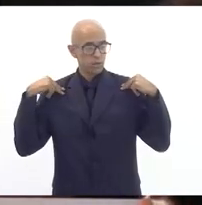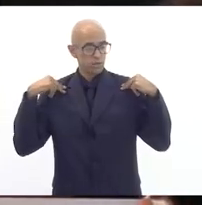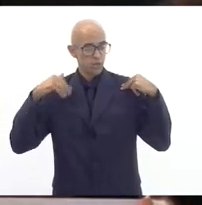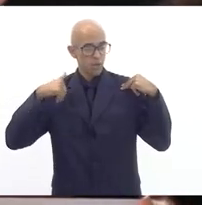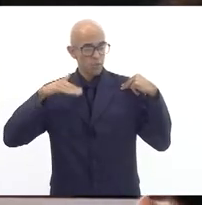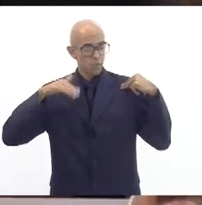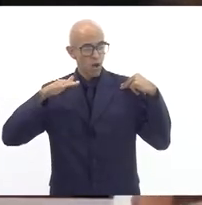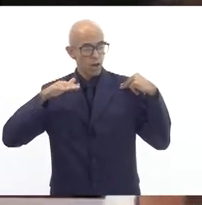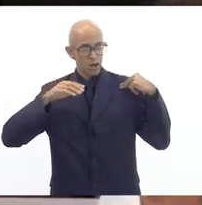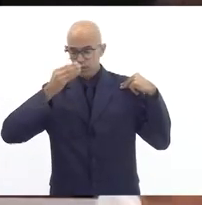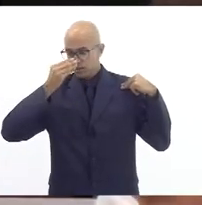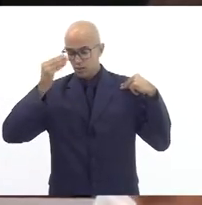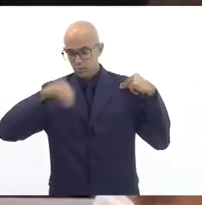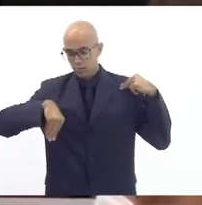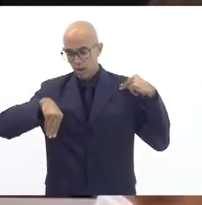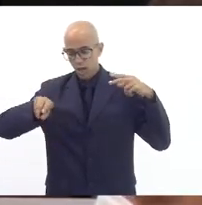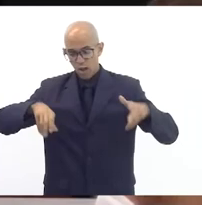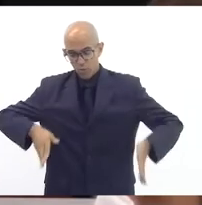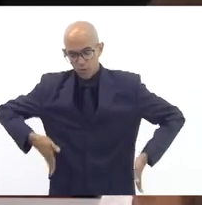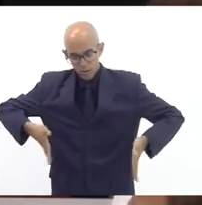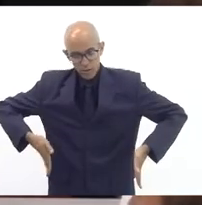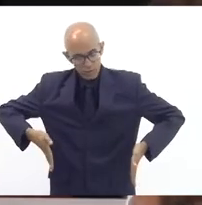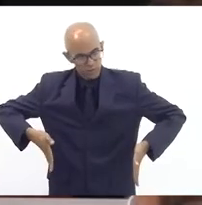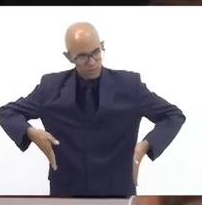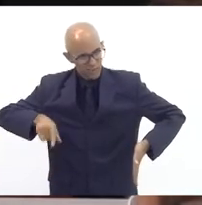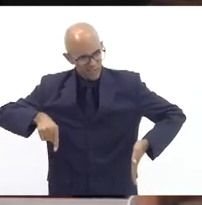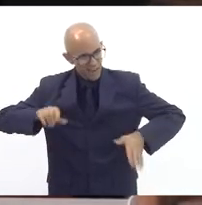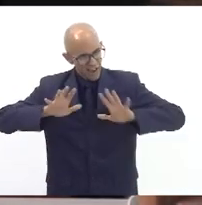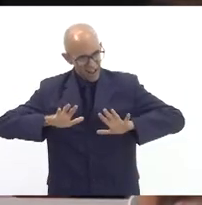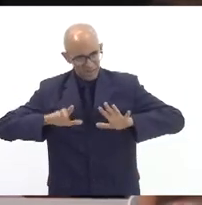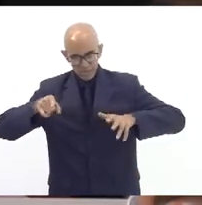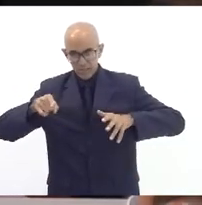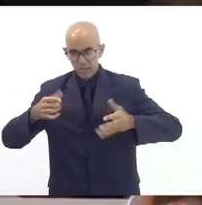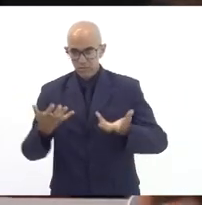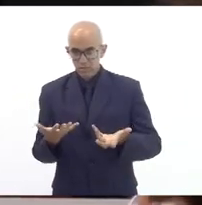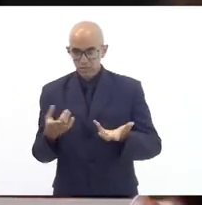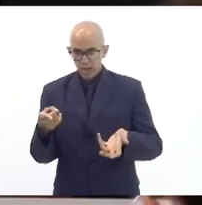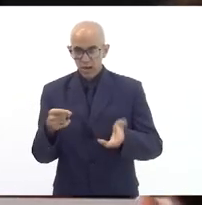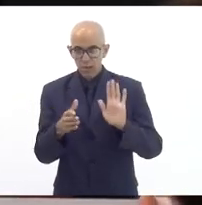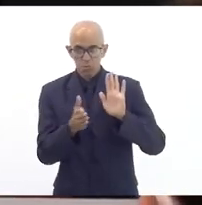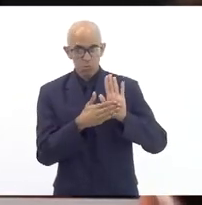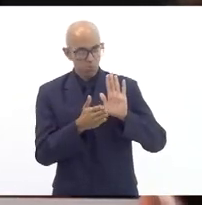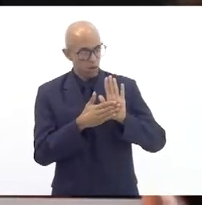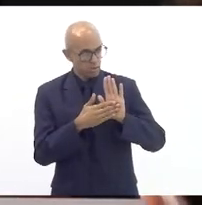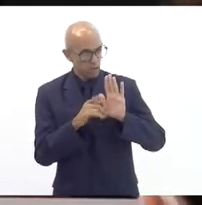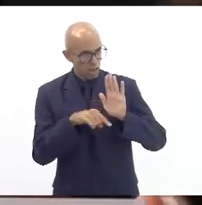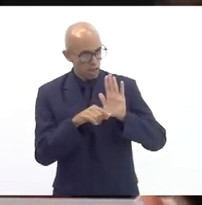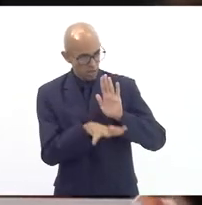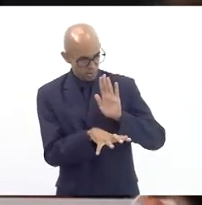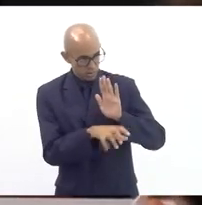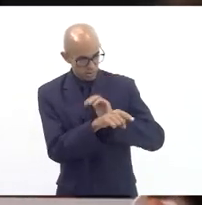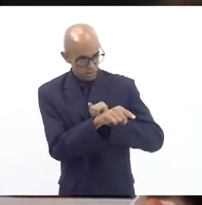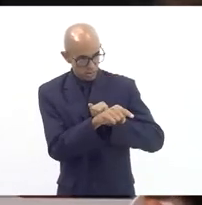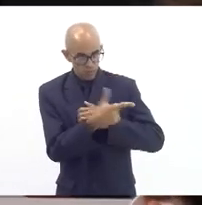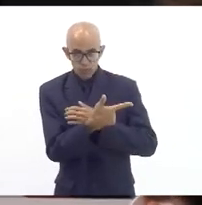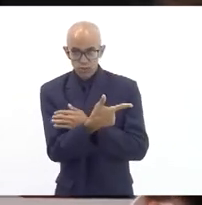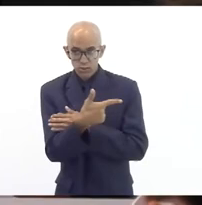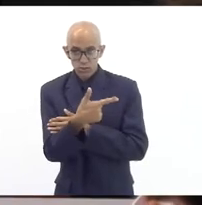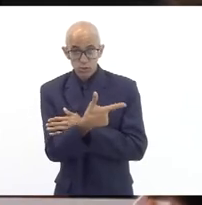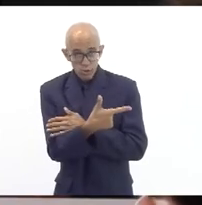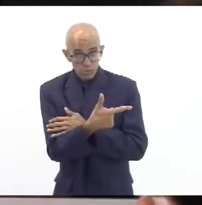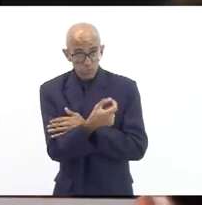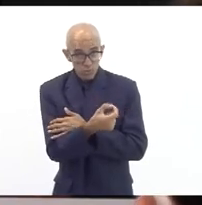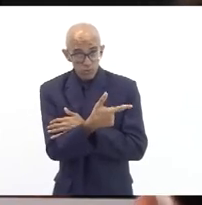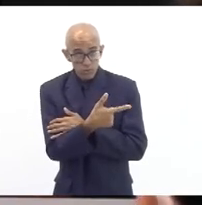deixa o cadeirante aí. É isso que vocês querem? É a proposição, em 22, que